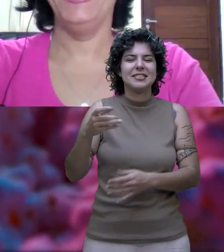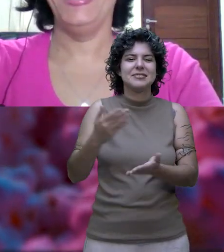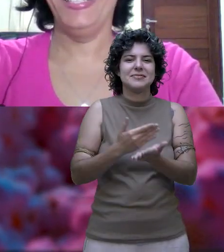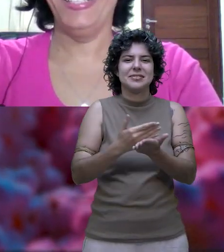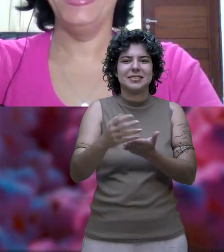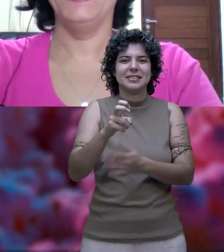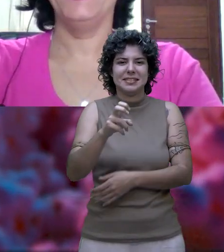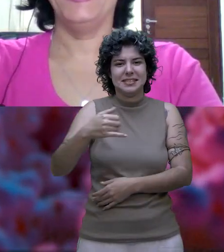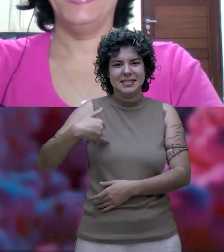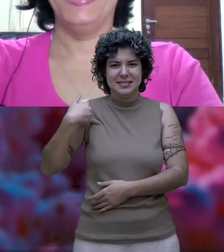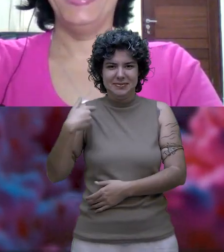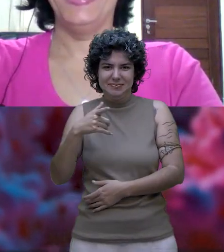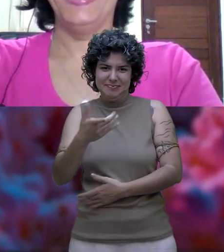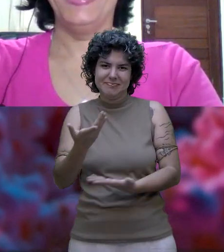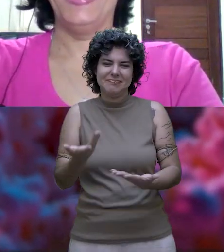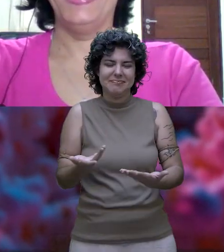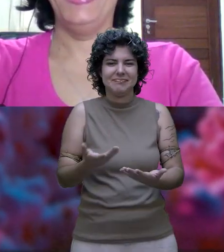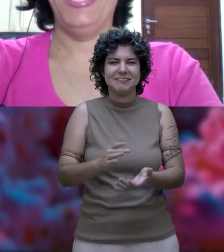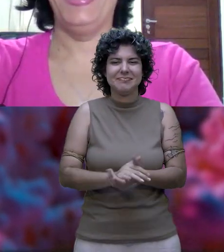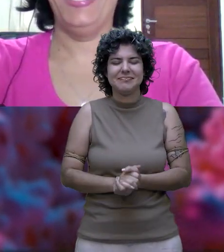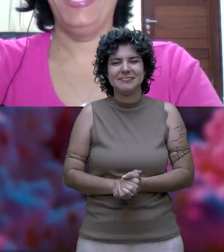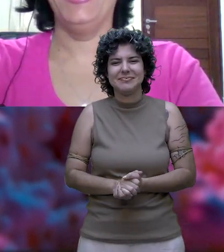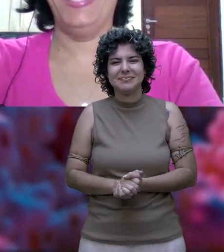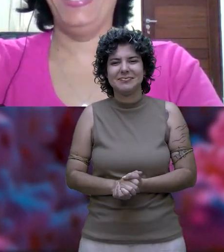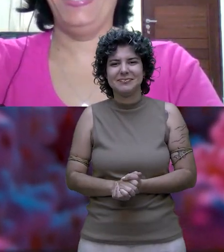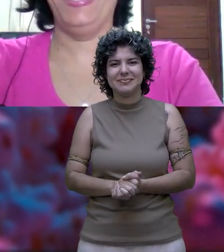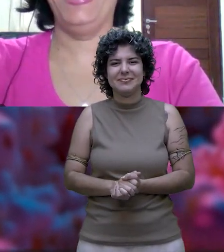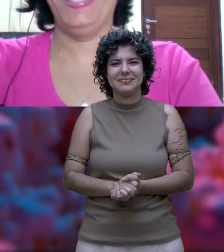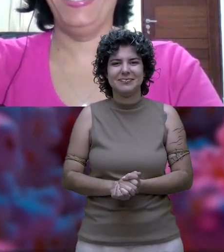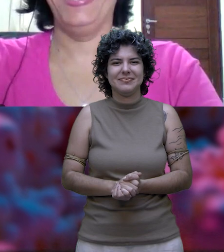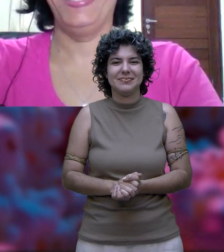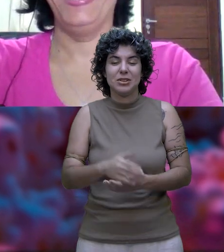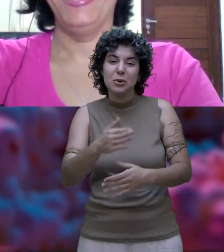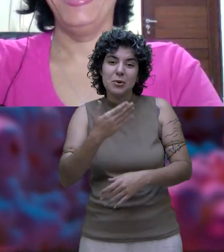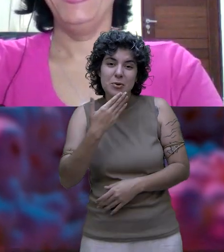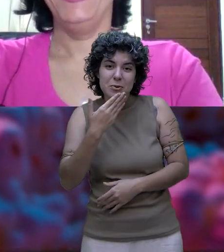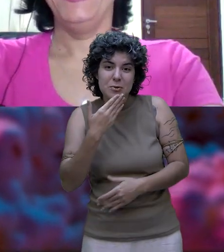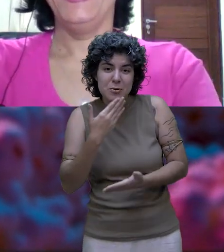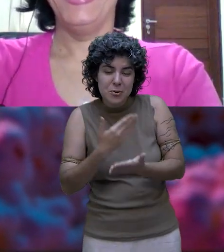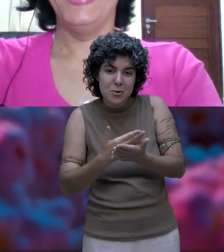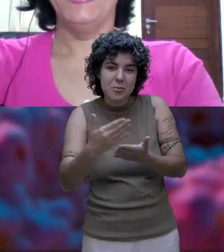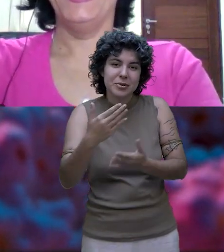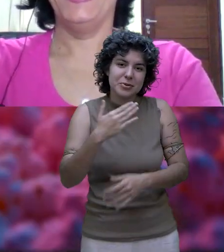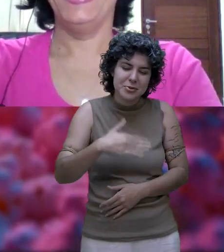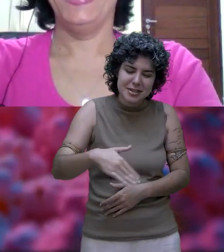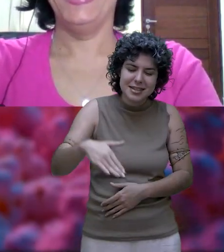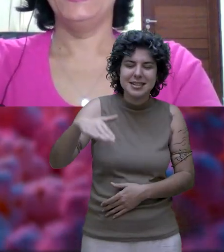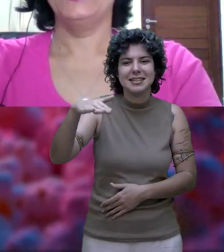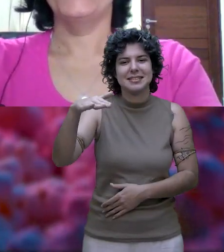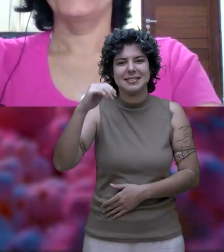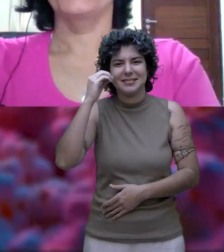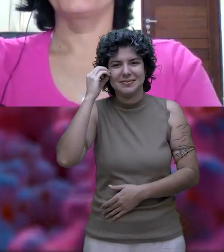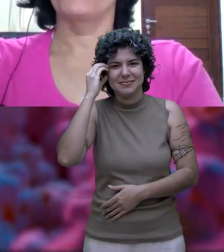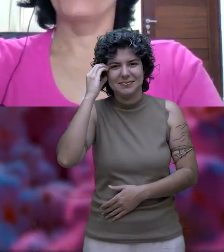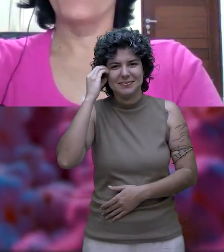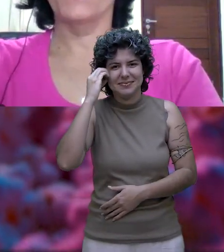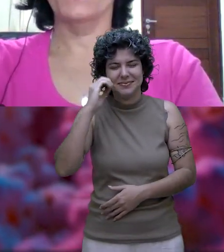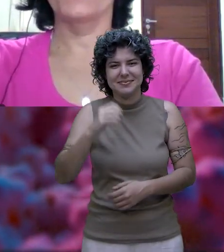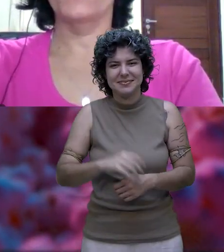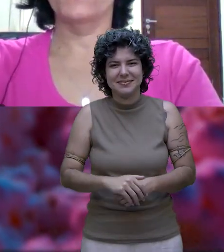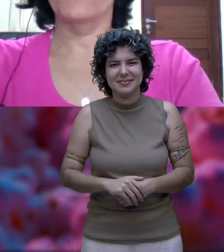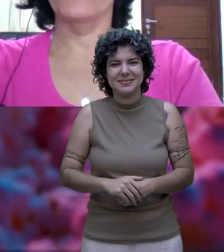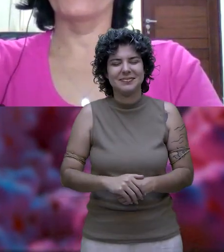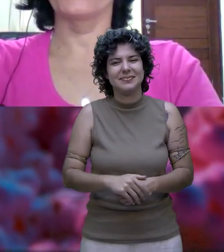carreira, só deve ter começado como Bruna Marquezine, uma criança, para poder já ter tanto tempo. Seja muito